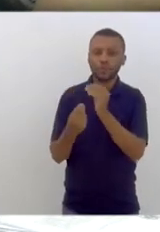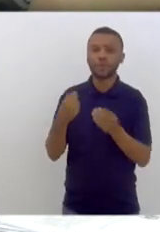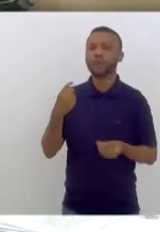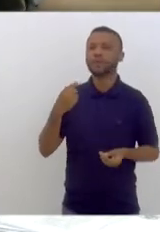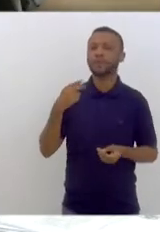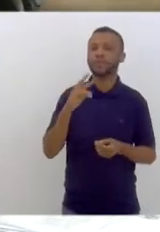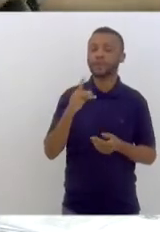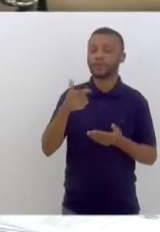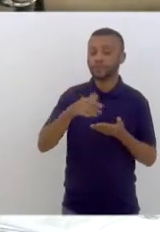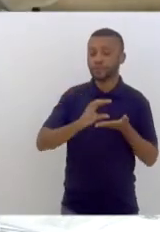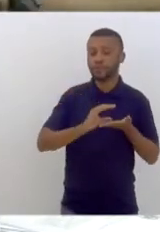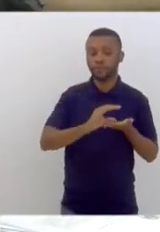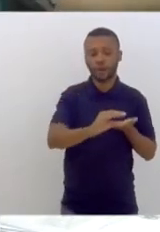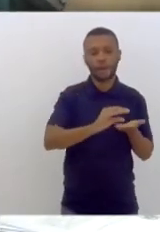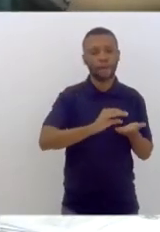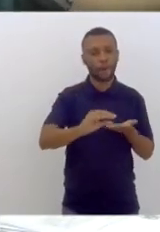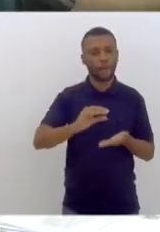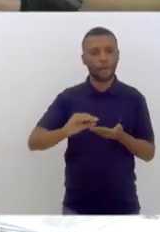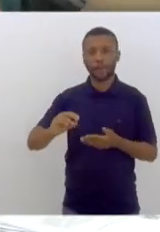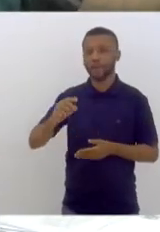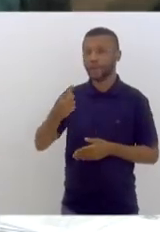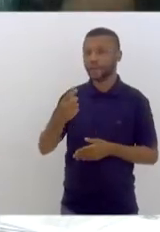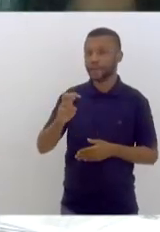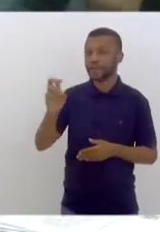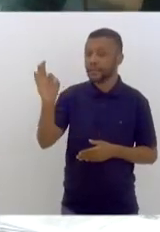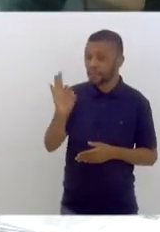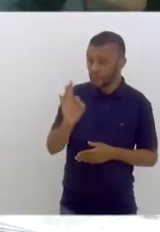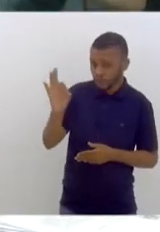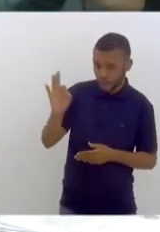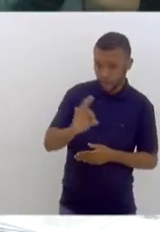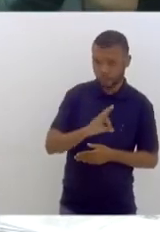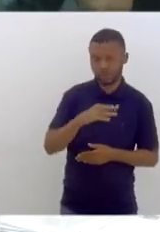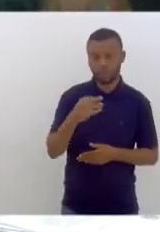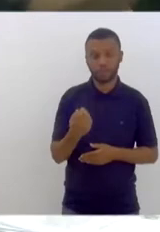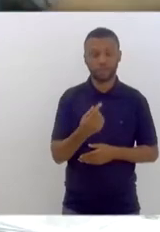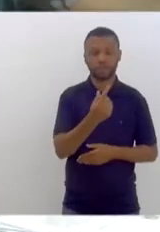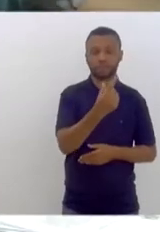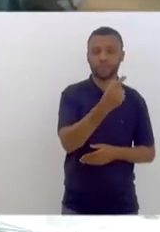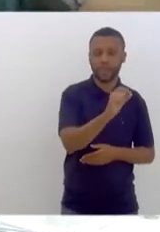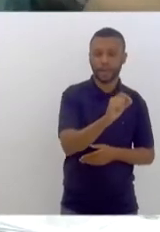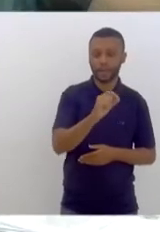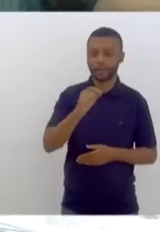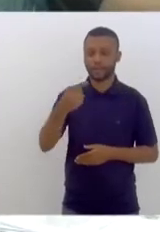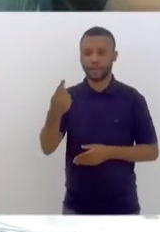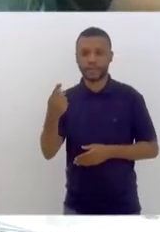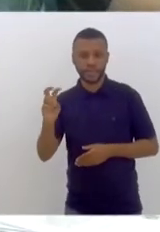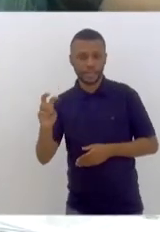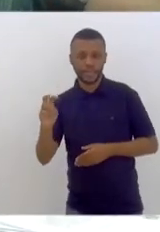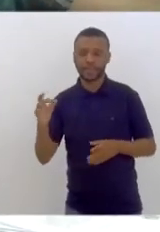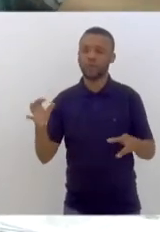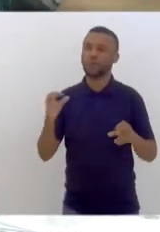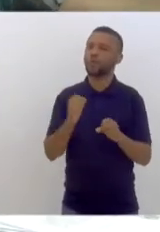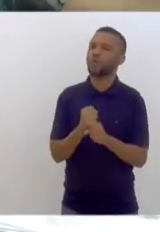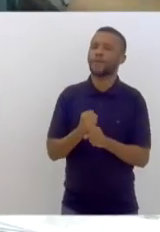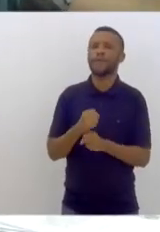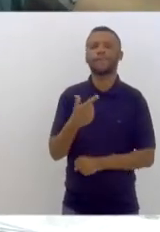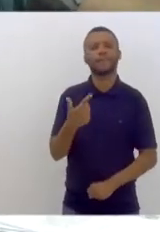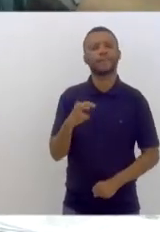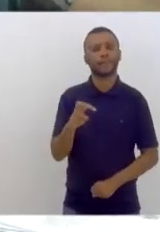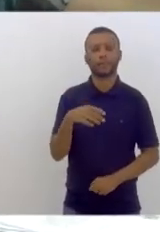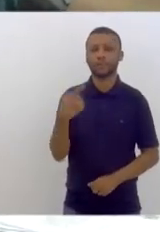os 15%, 10 mais 15, 25%. E aí, o presidente Flávio Sedafini vai